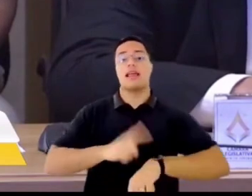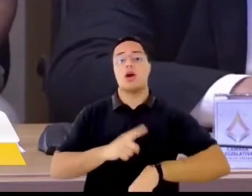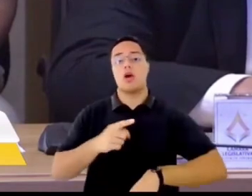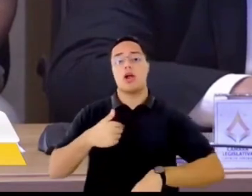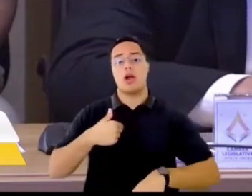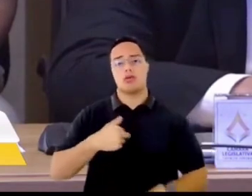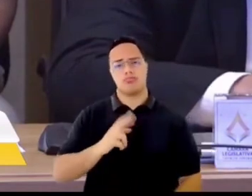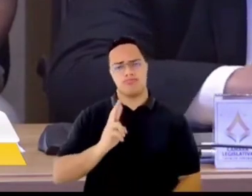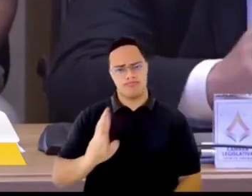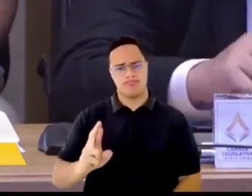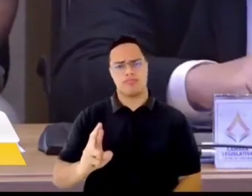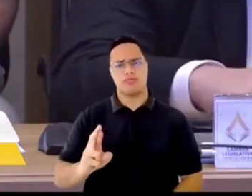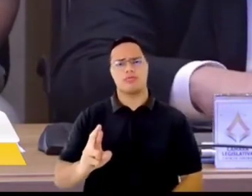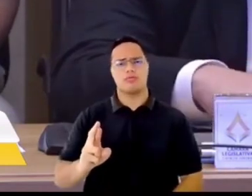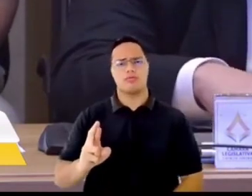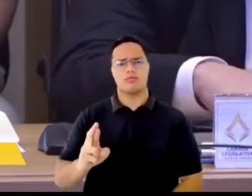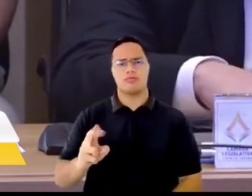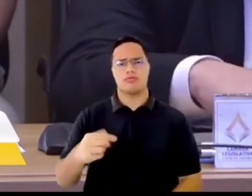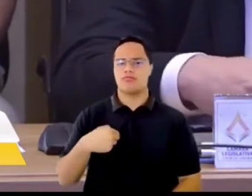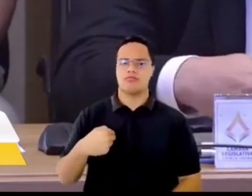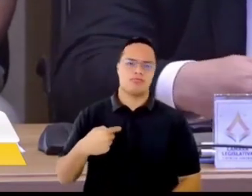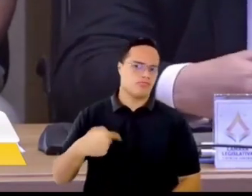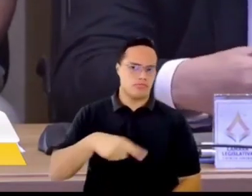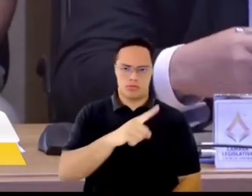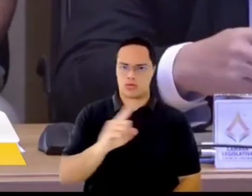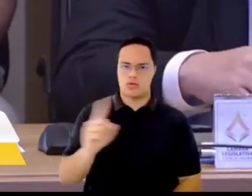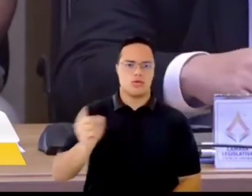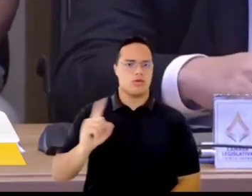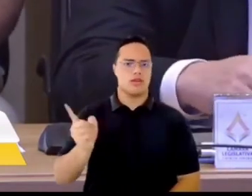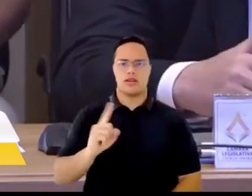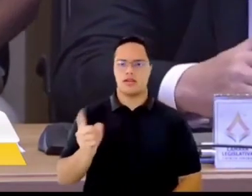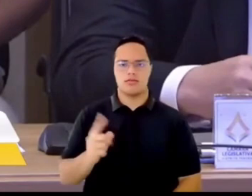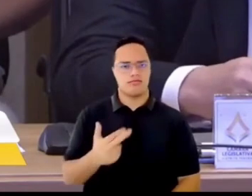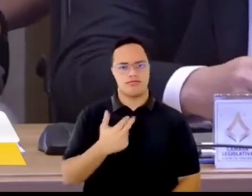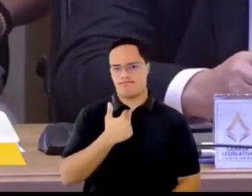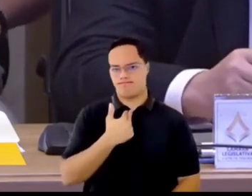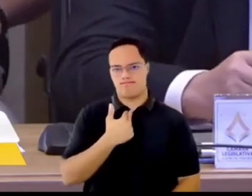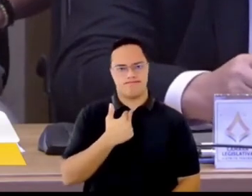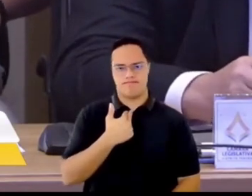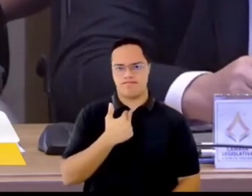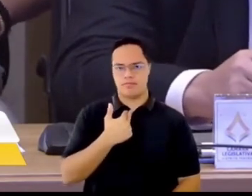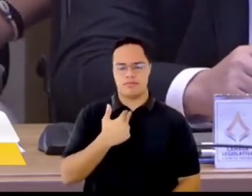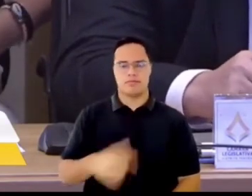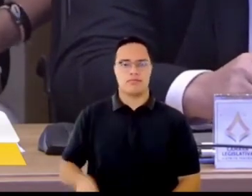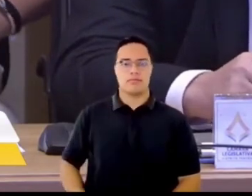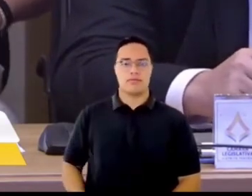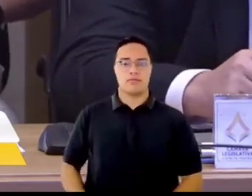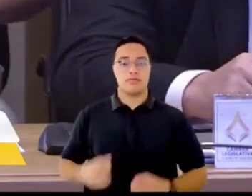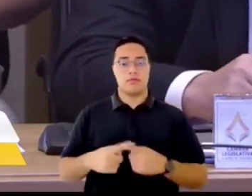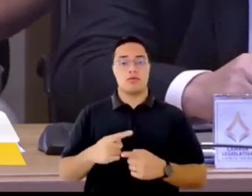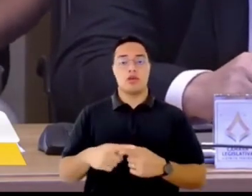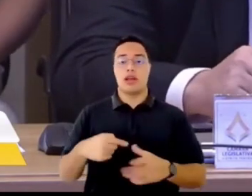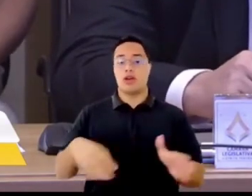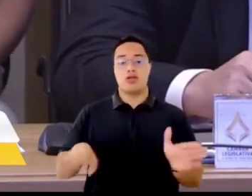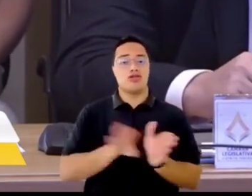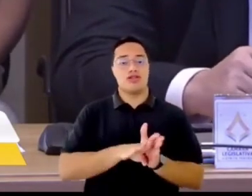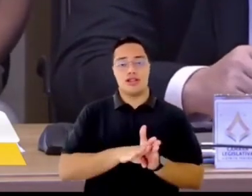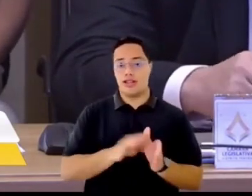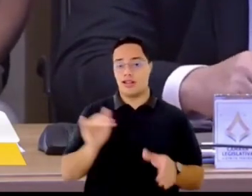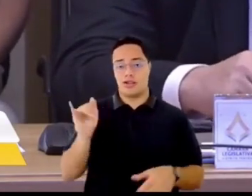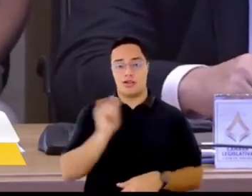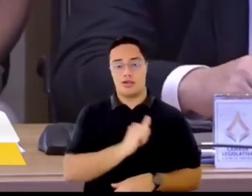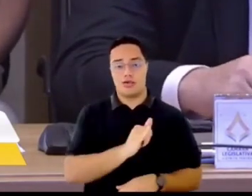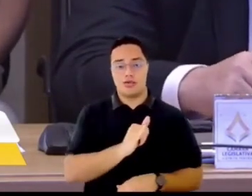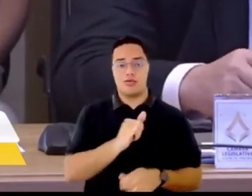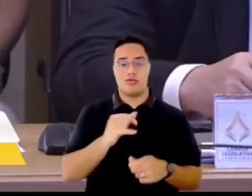Alan que eu não iria, que eu não podia fazê-lo, e que eu tinha acabado de chegar do aeroporto, pois tinha ido